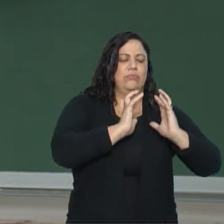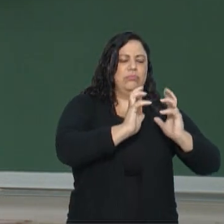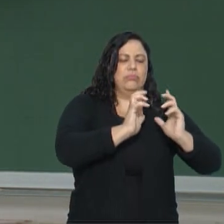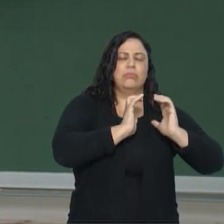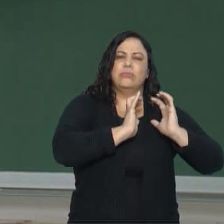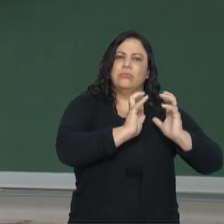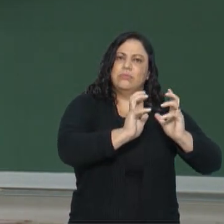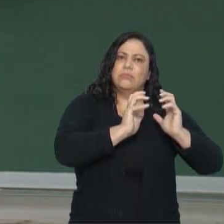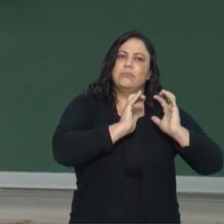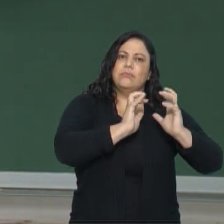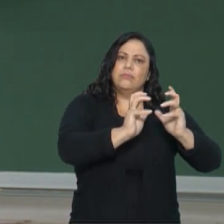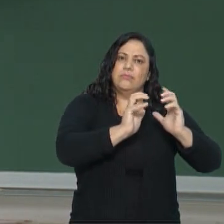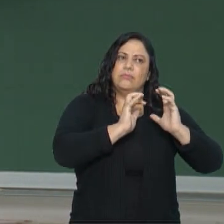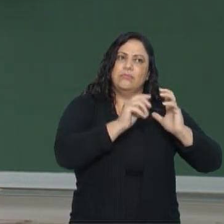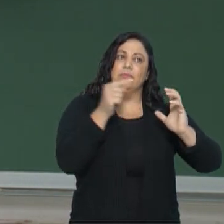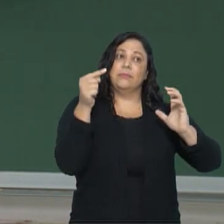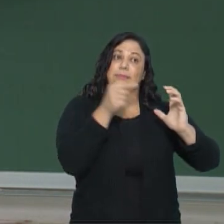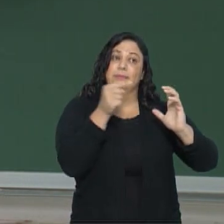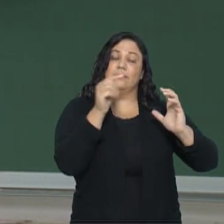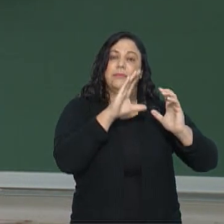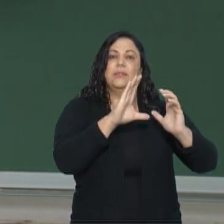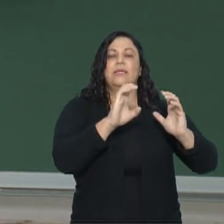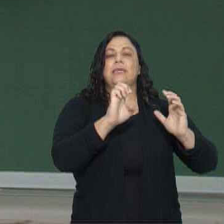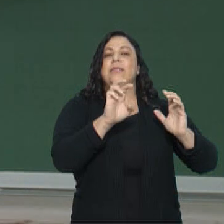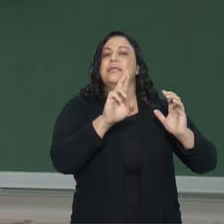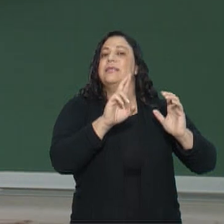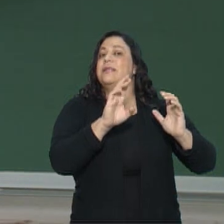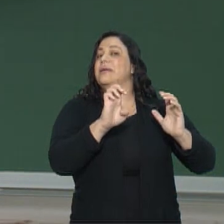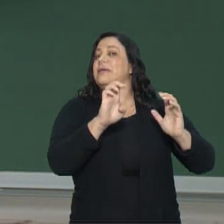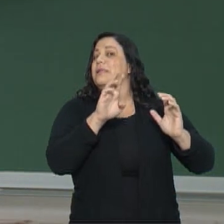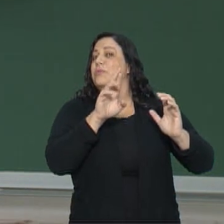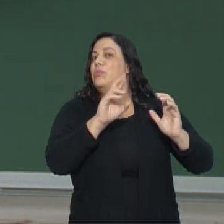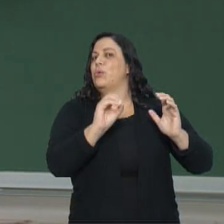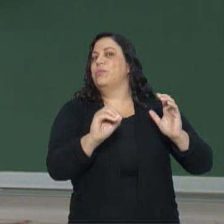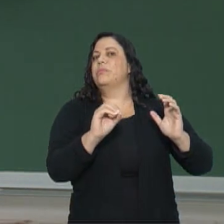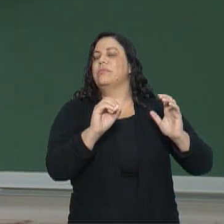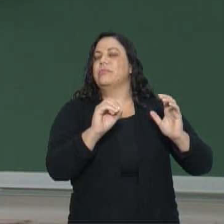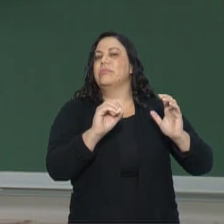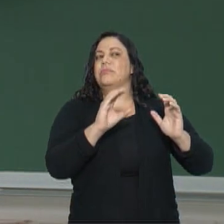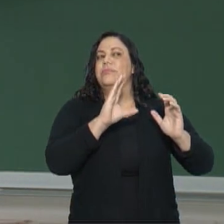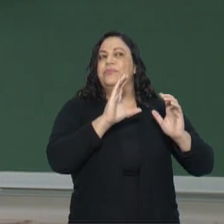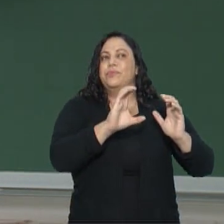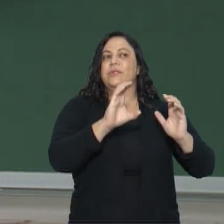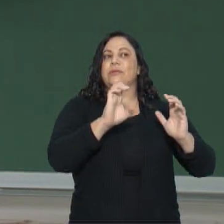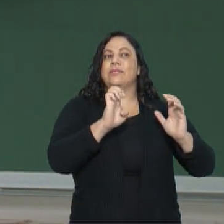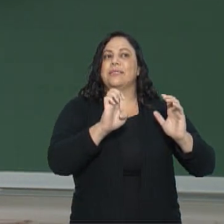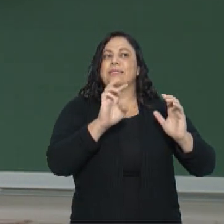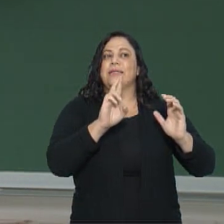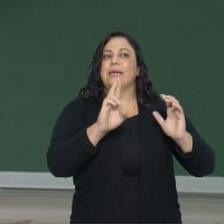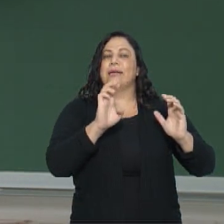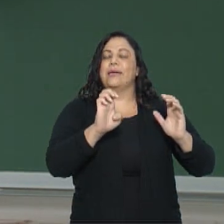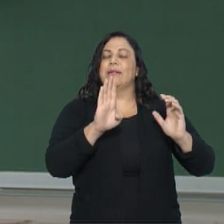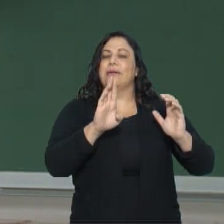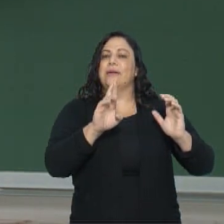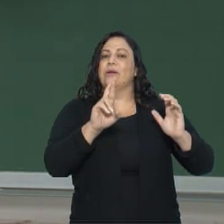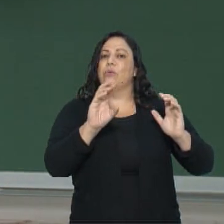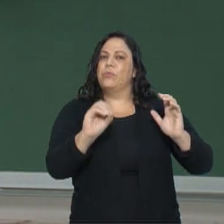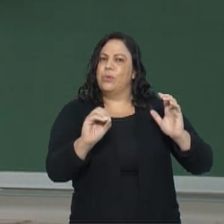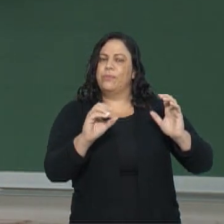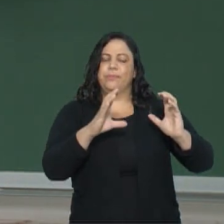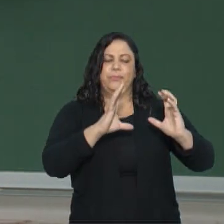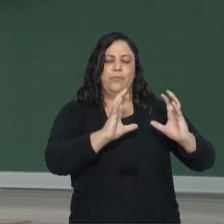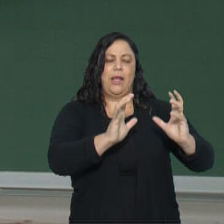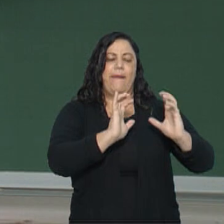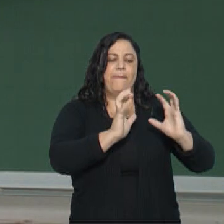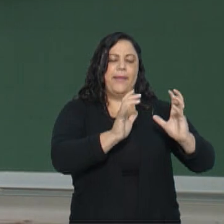tenho o cérebro, que ocupa uma maior parte da nossa região da caixa craniana.